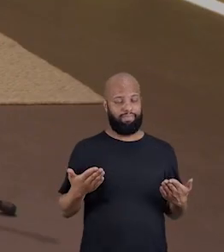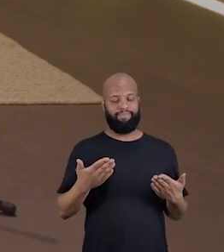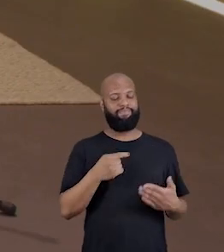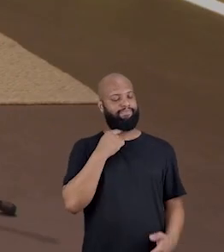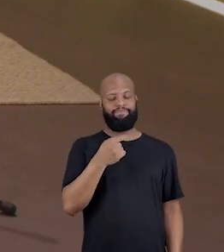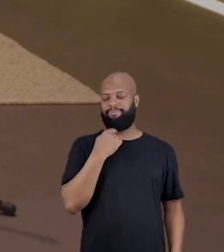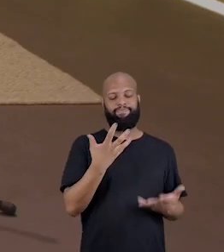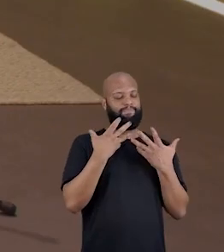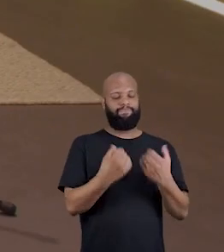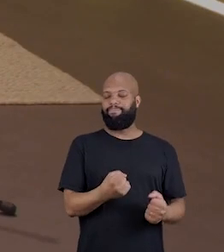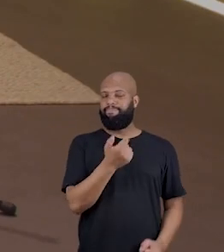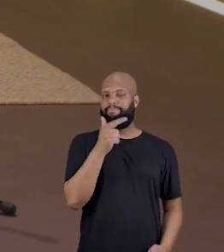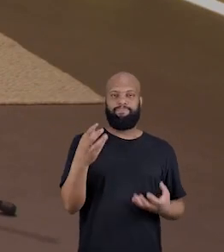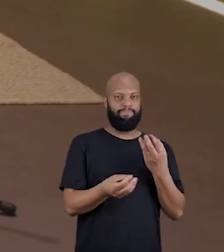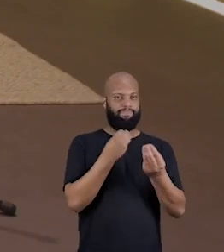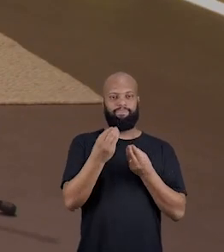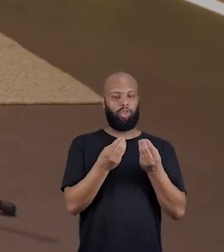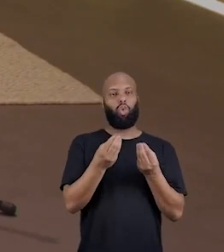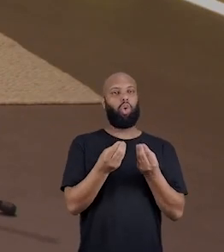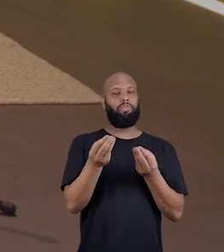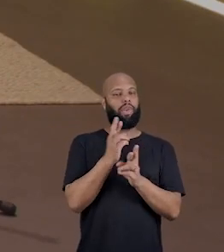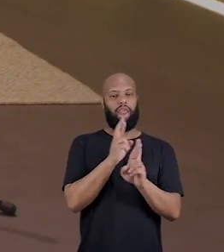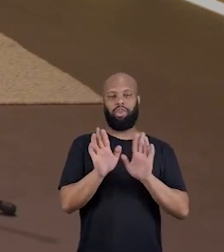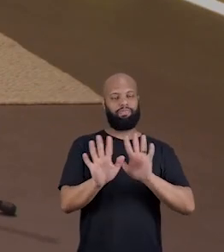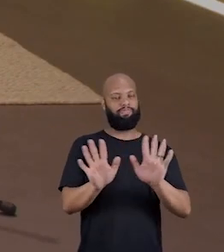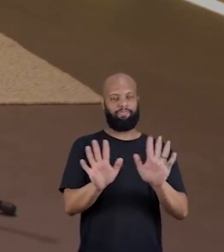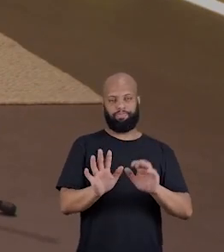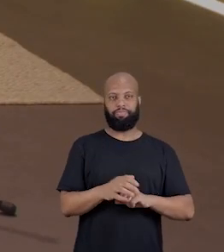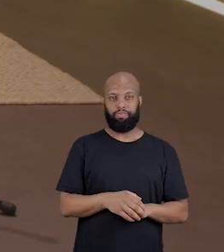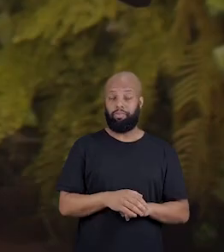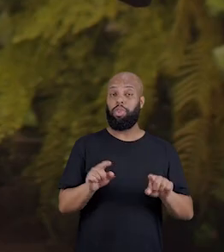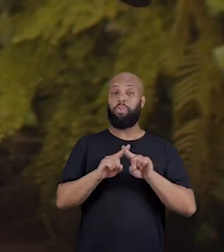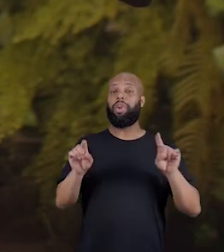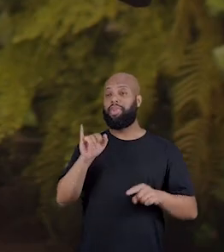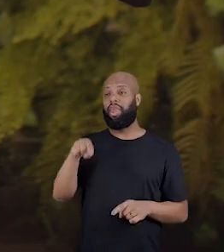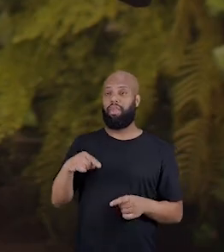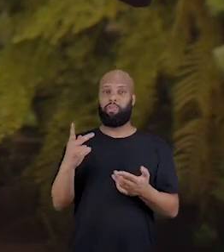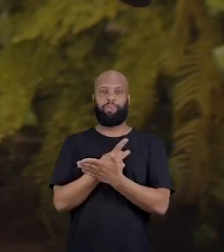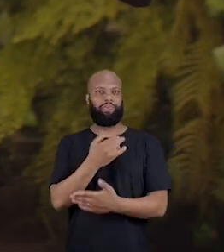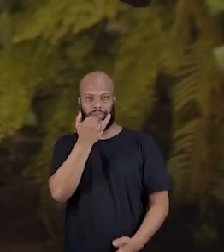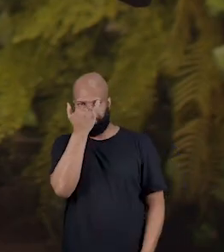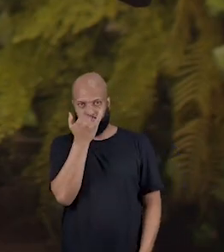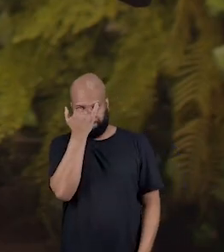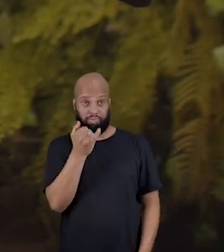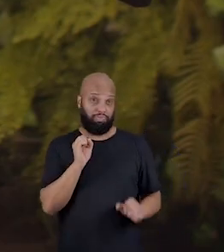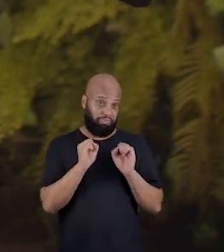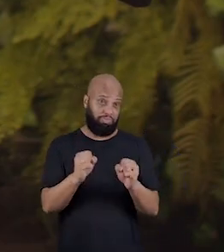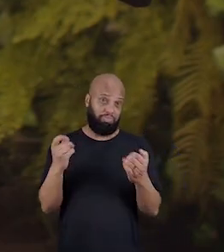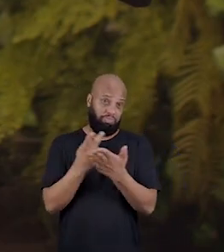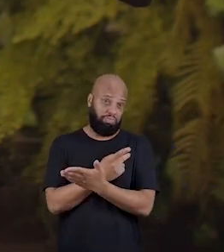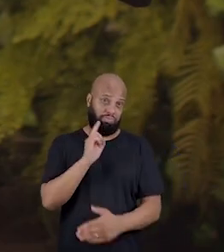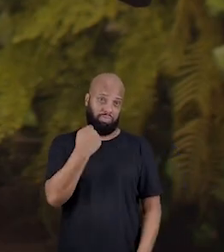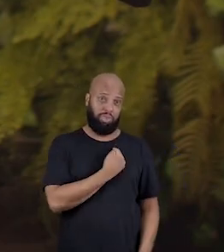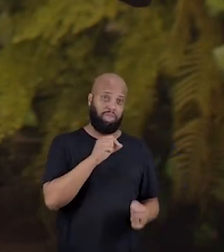erro inegociável. A gente não tem teste para esse erro. Não tem o que discutir. Agora, se é um erro acidental, estamos